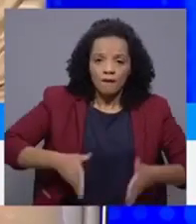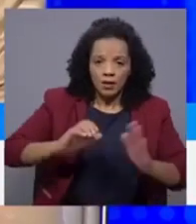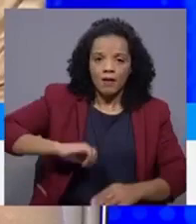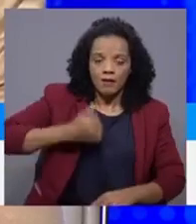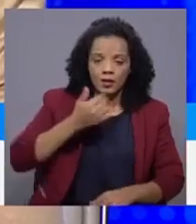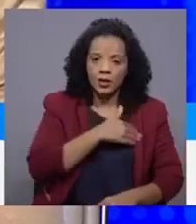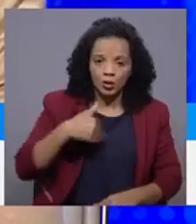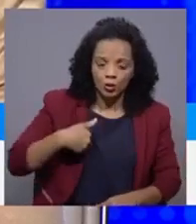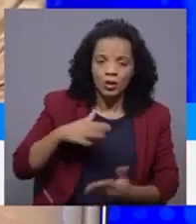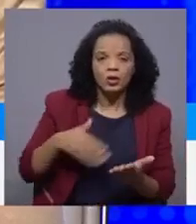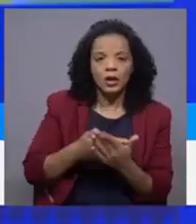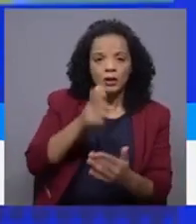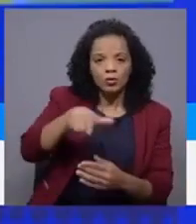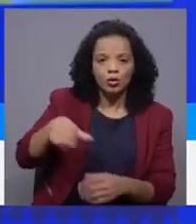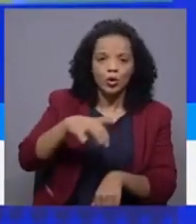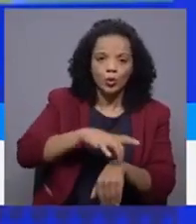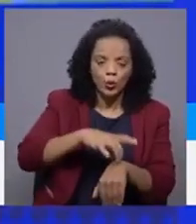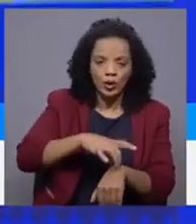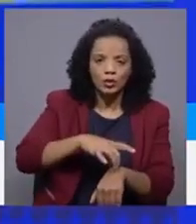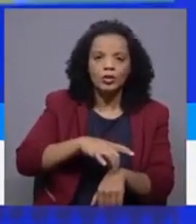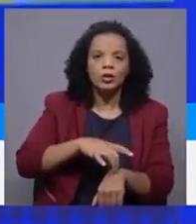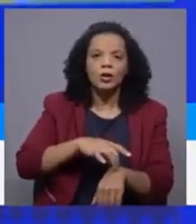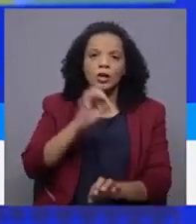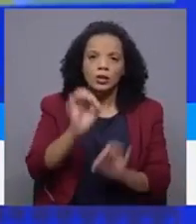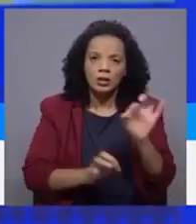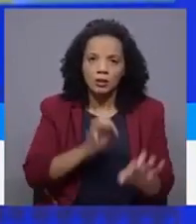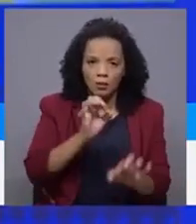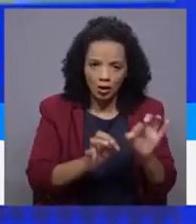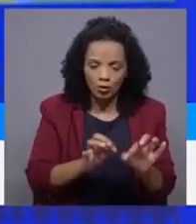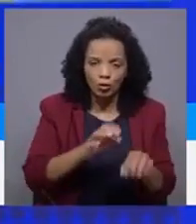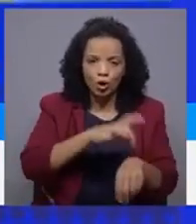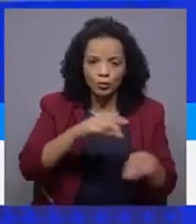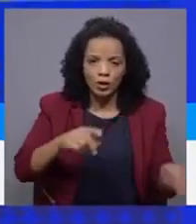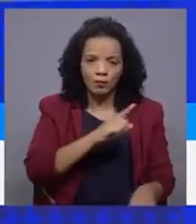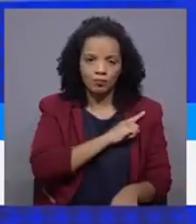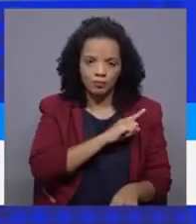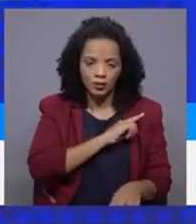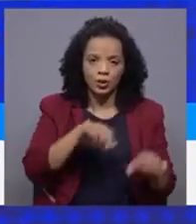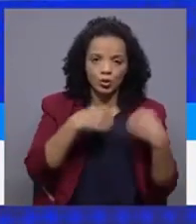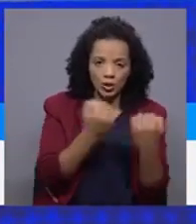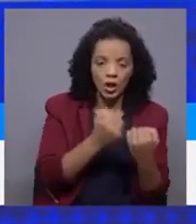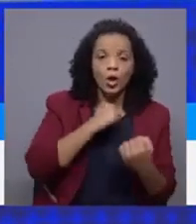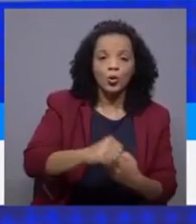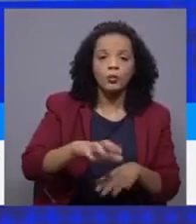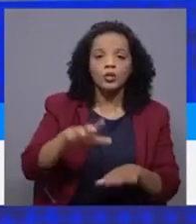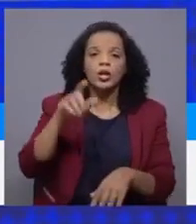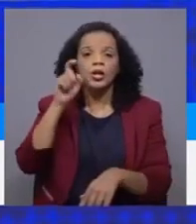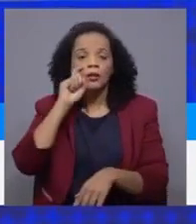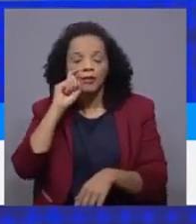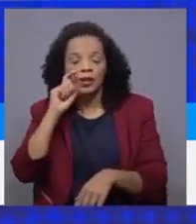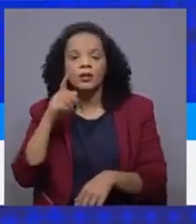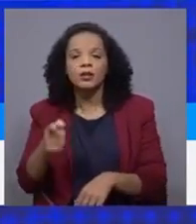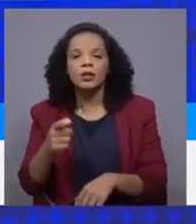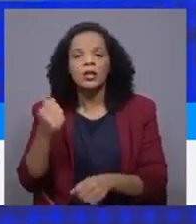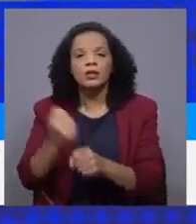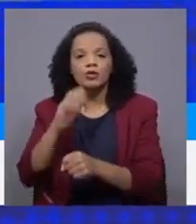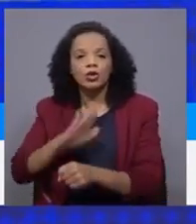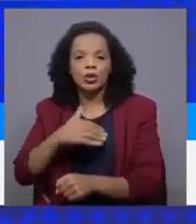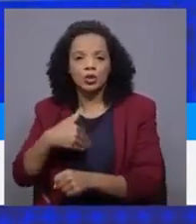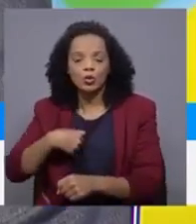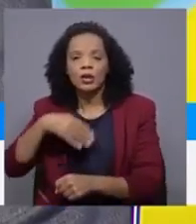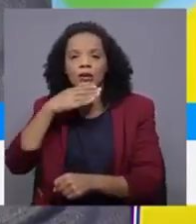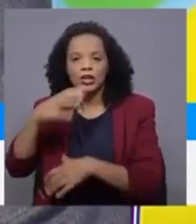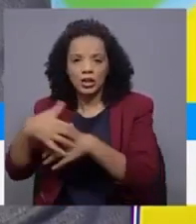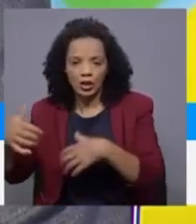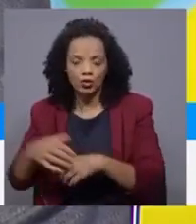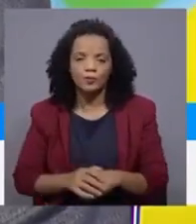aos doentes poder aceder a tratamentos quando passaram o tempo de fera no hospital particulares e sociais. É contra, mas defende um SNS para cães e gatos. É contra